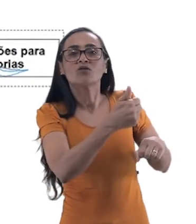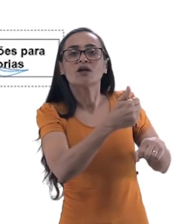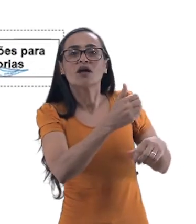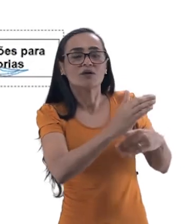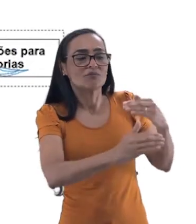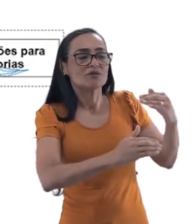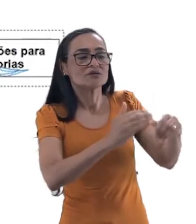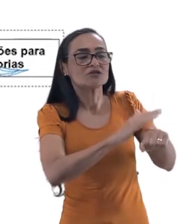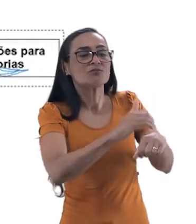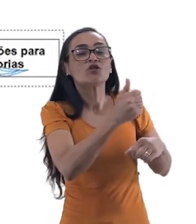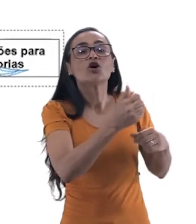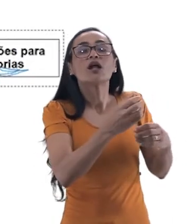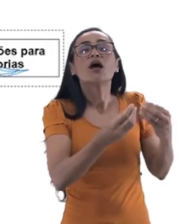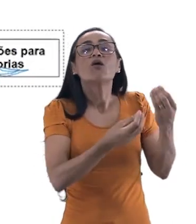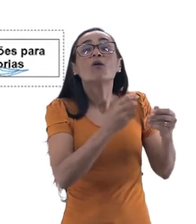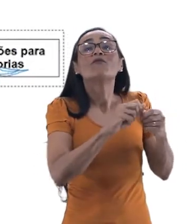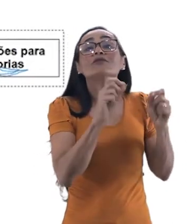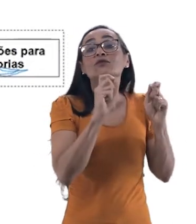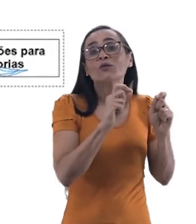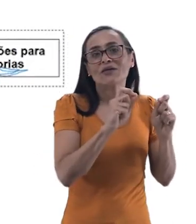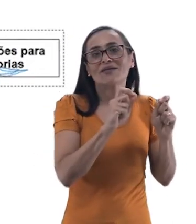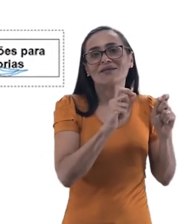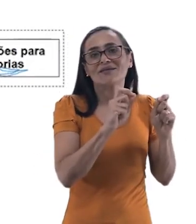melhorias destes processos.